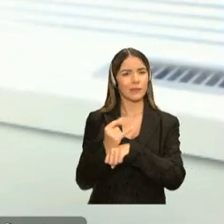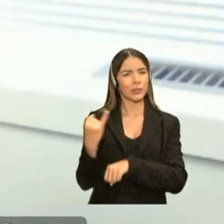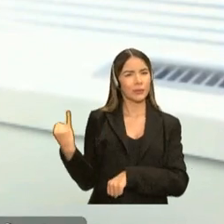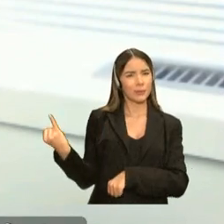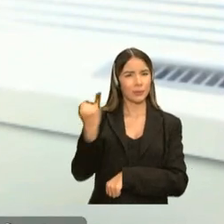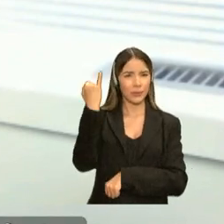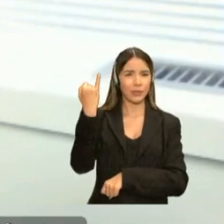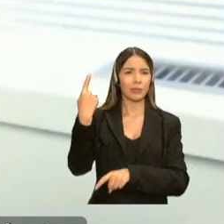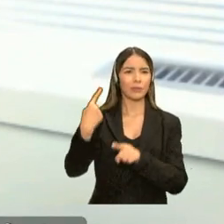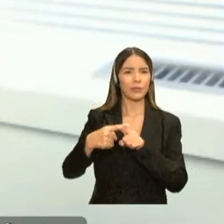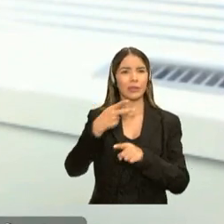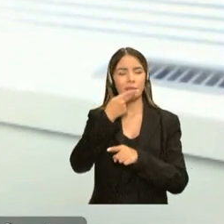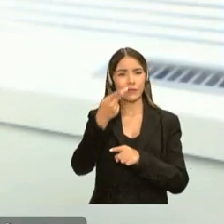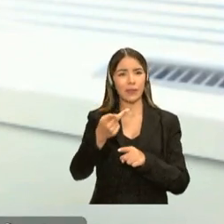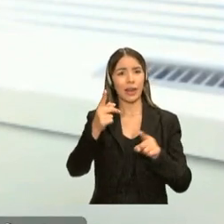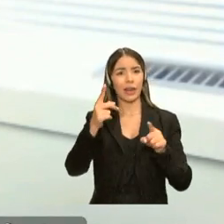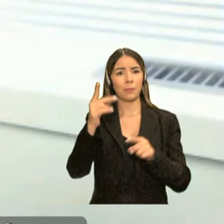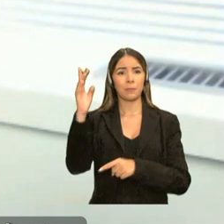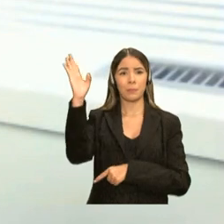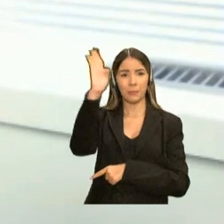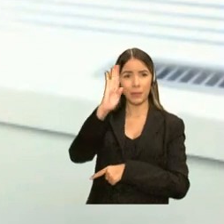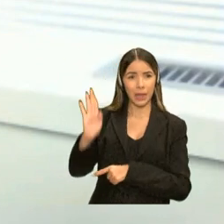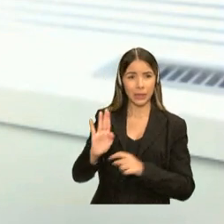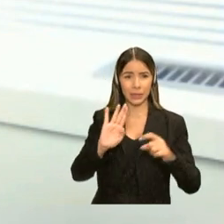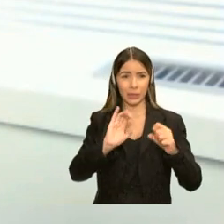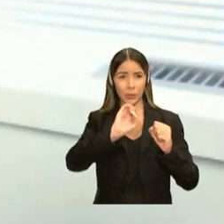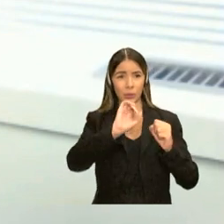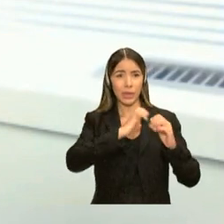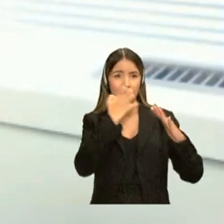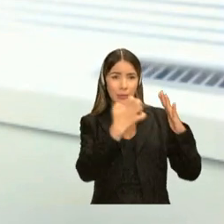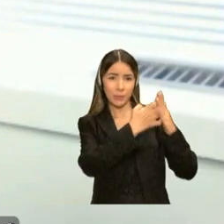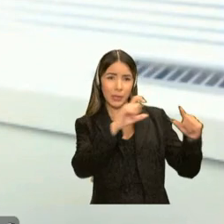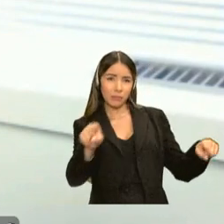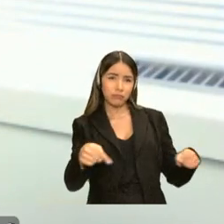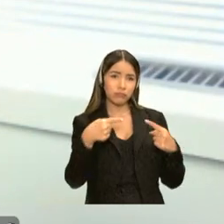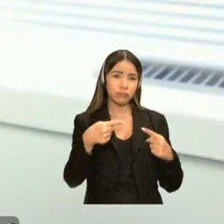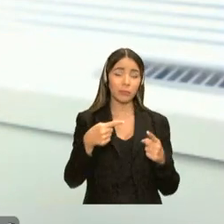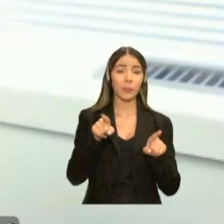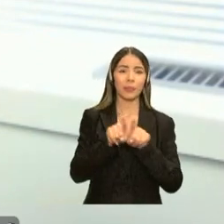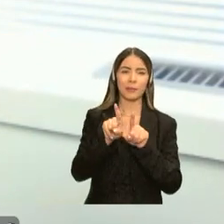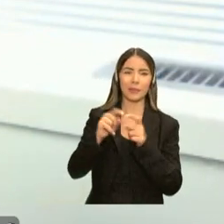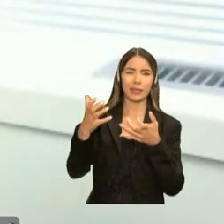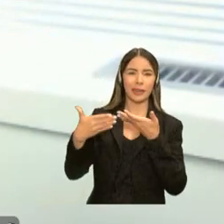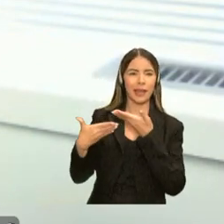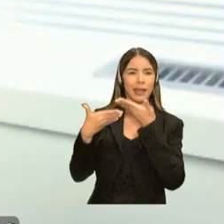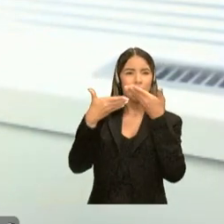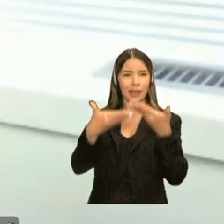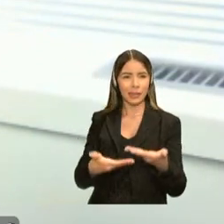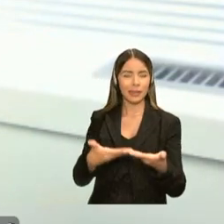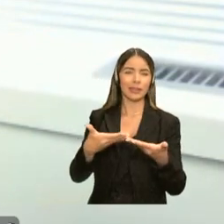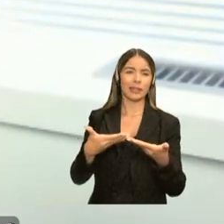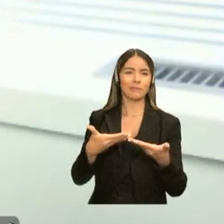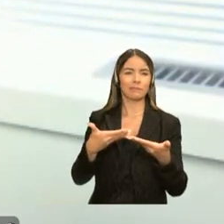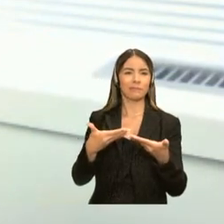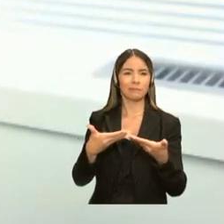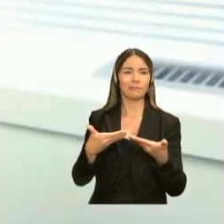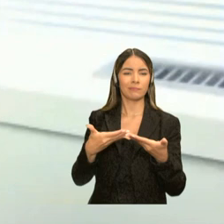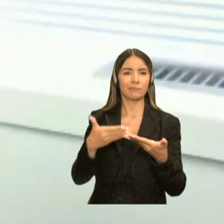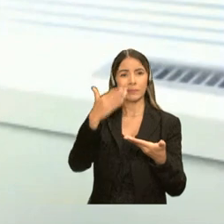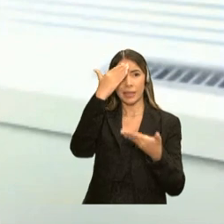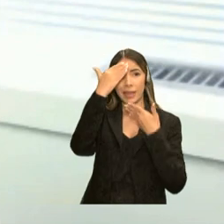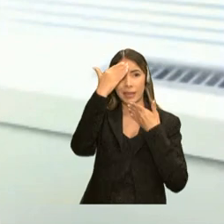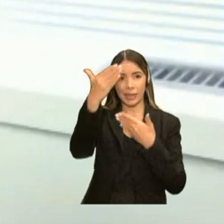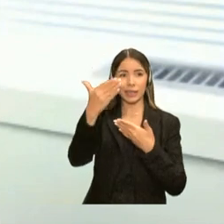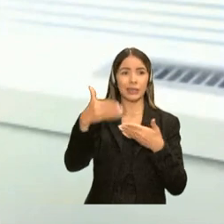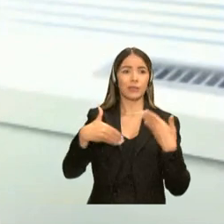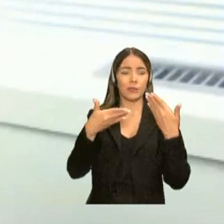fala em competitividade da indústria brasileira. Queria agradecer também ao convite, à Federação do Estado do Ceará,